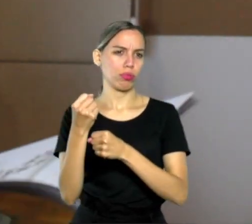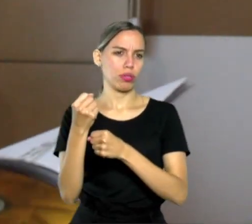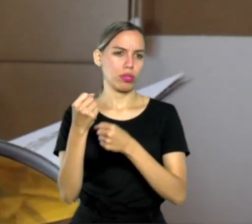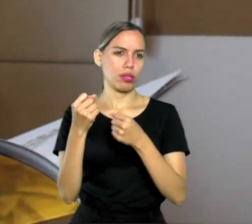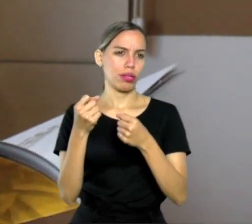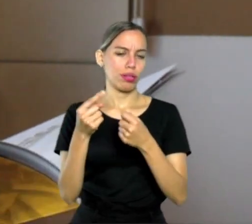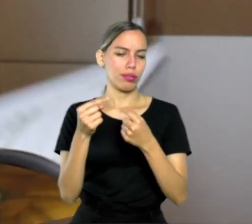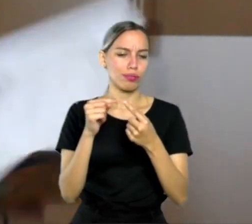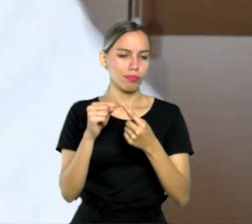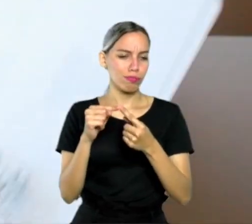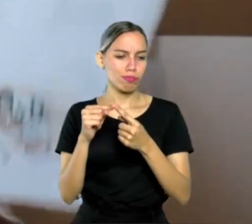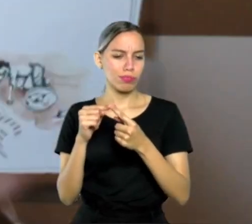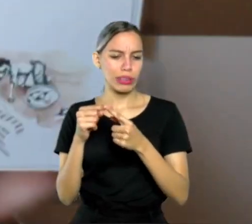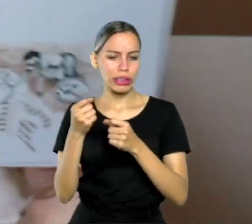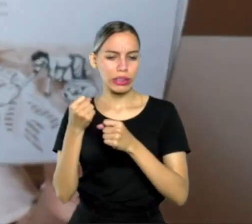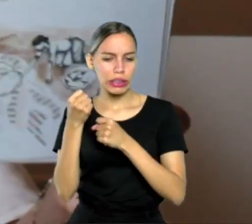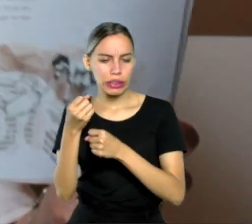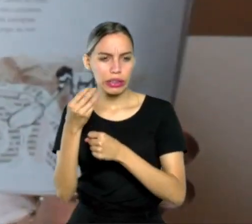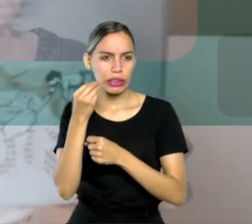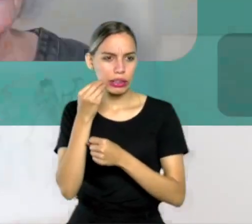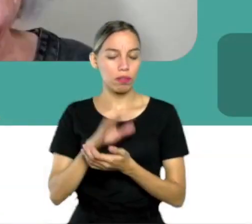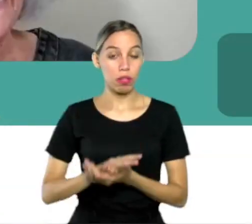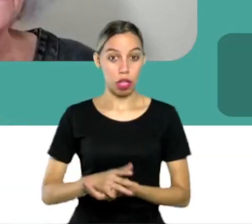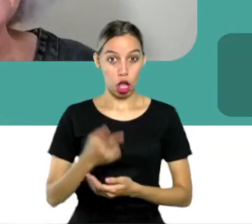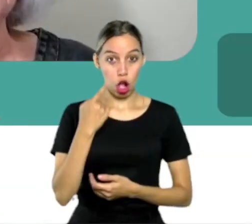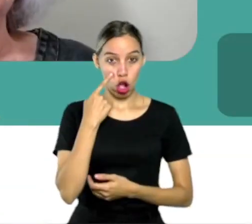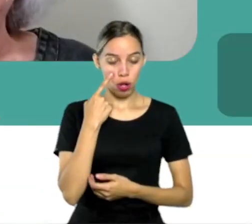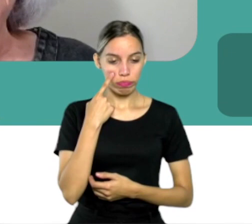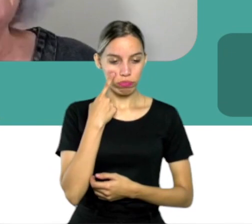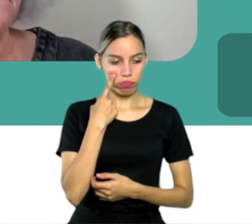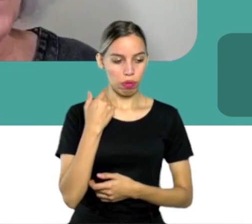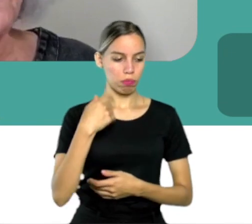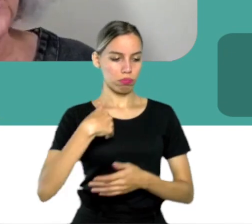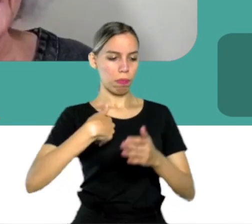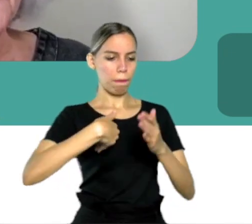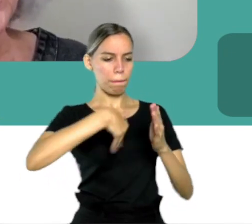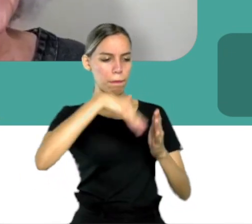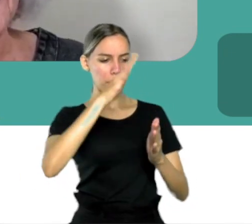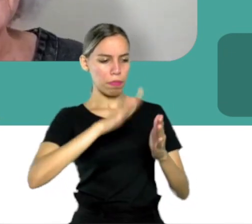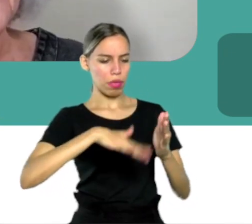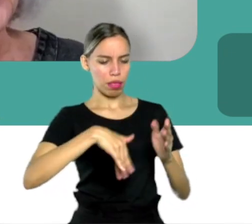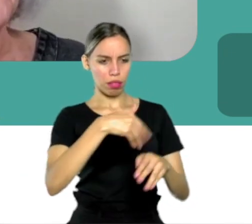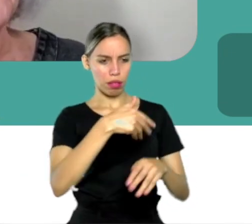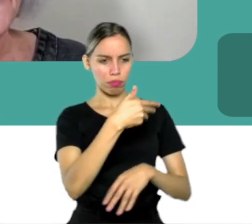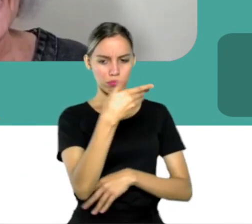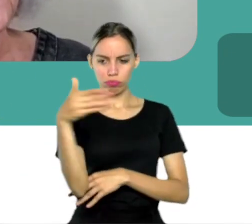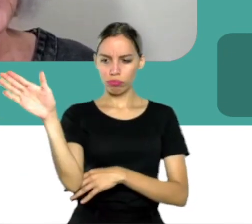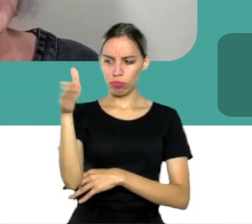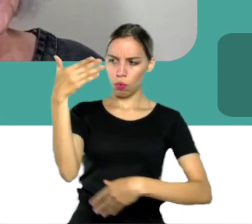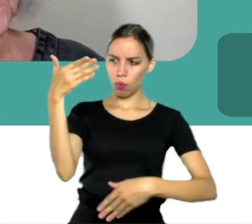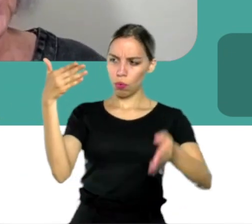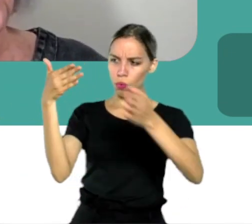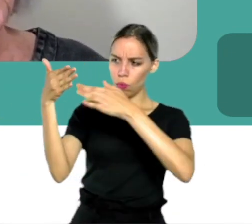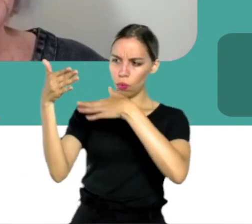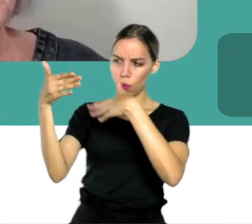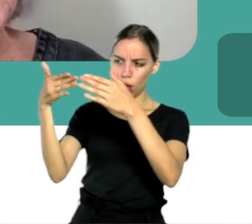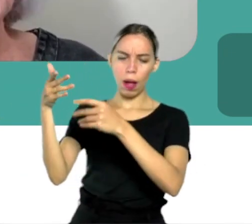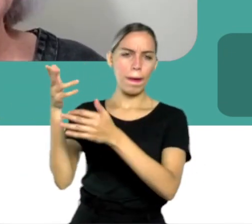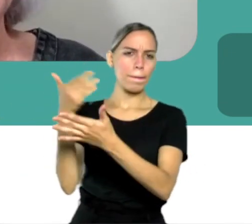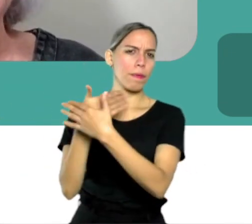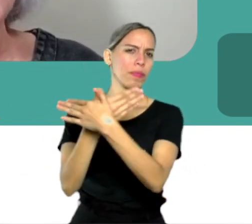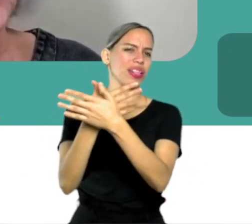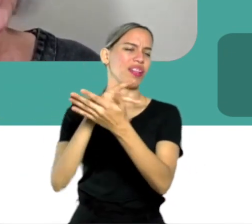Guerrilha. Vou pintar no quintal da minha pátria borboletas de tamanhos variados. Quando o